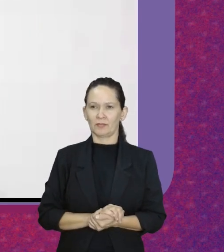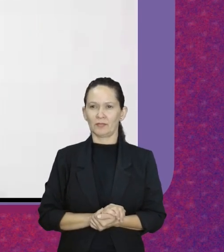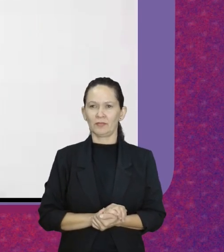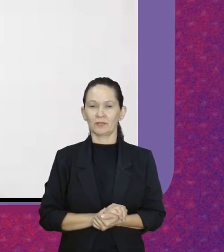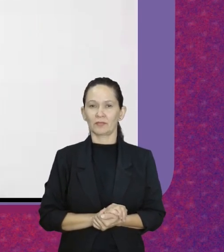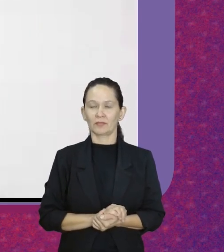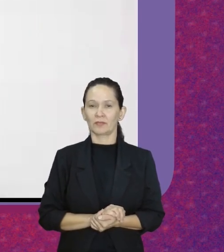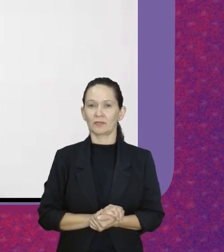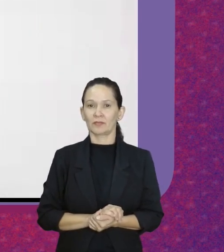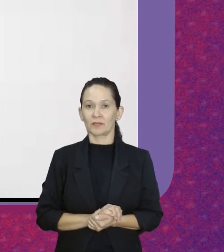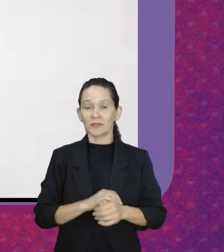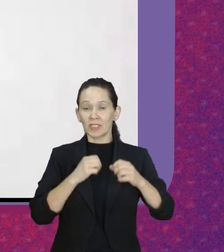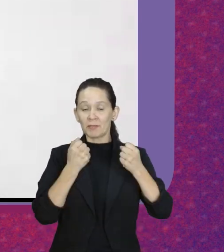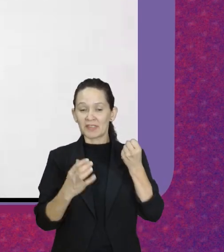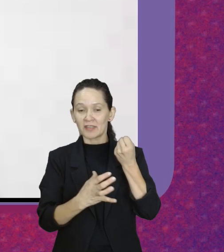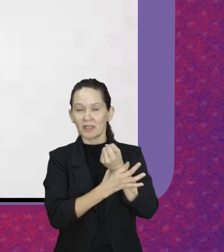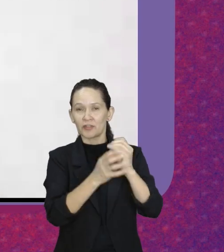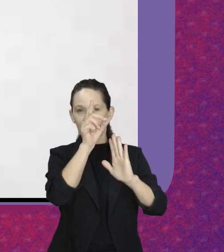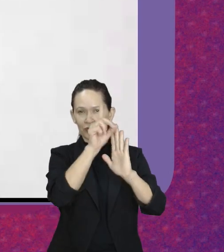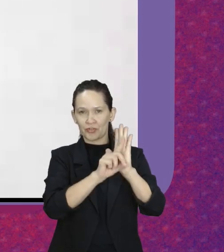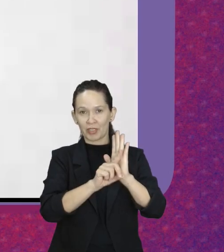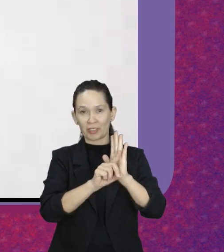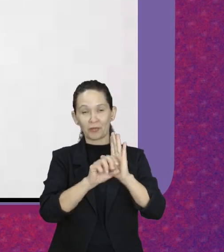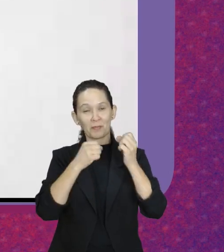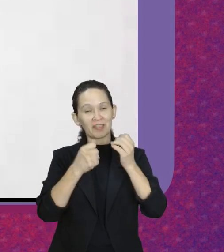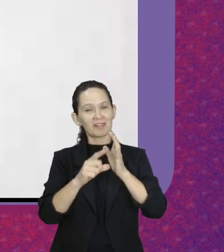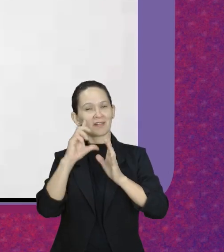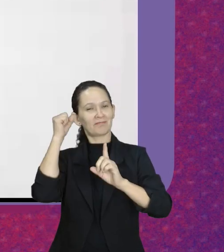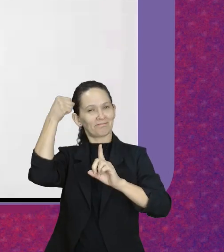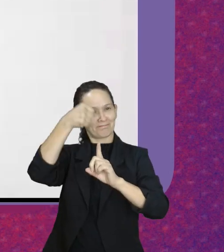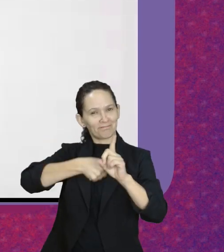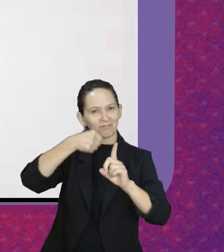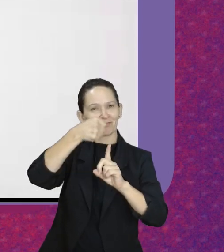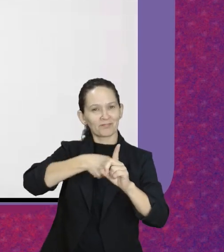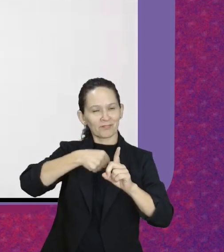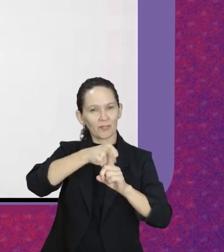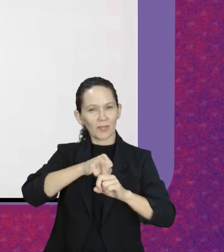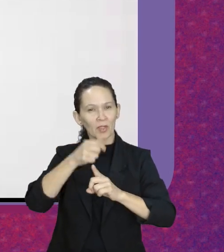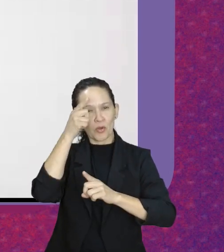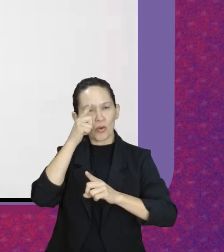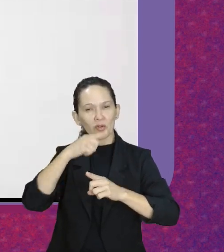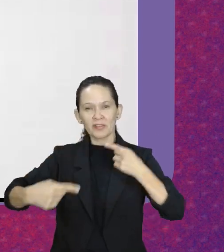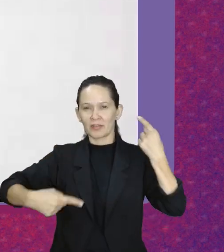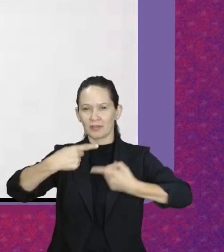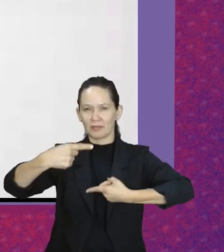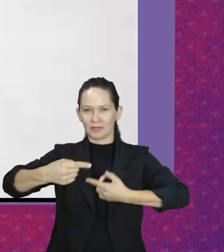do que para a garantia do direito, a gente tem que lutar para que políticas